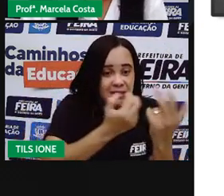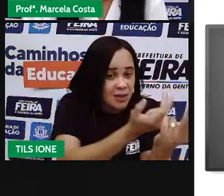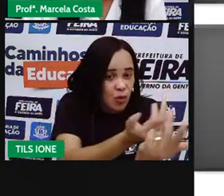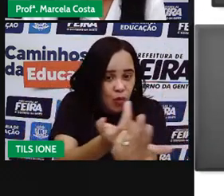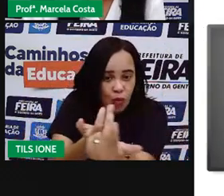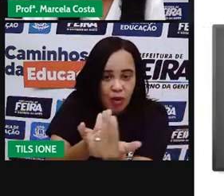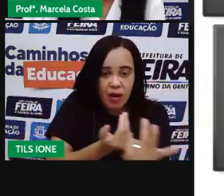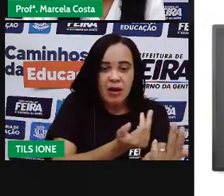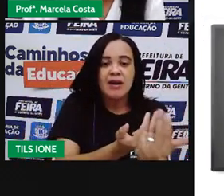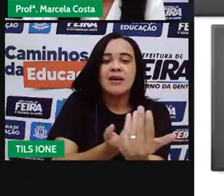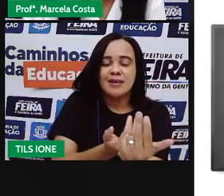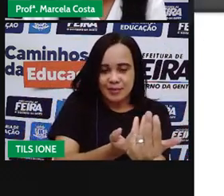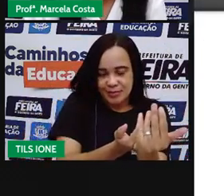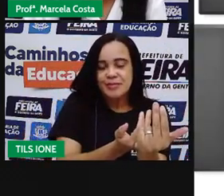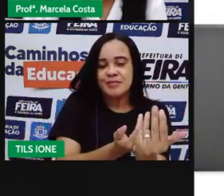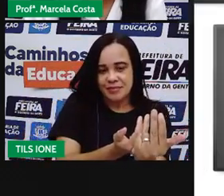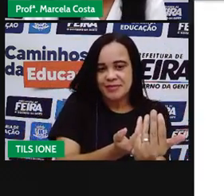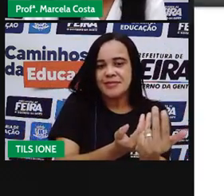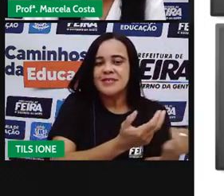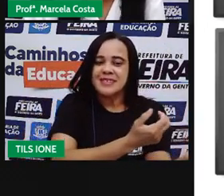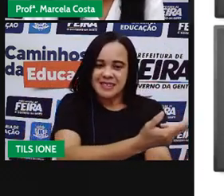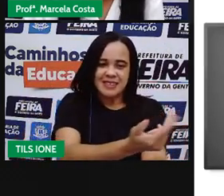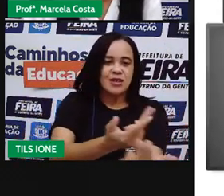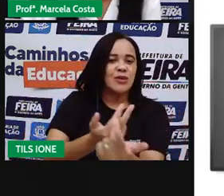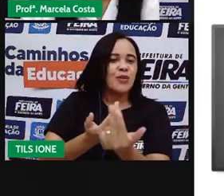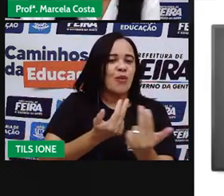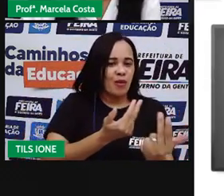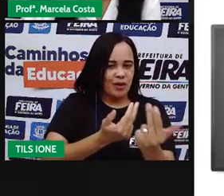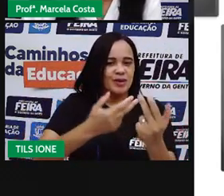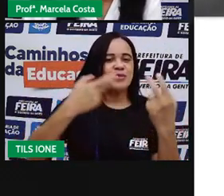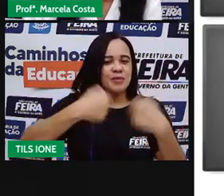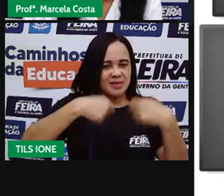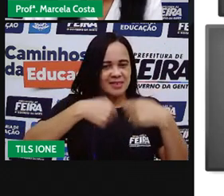Os pares que combinam.